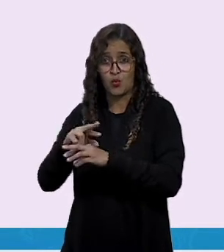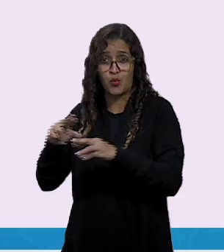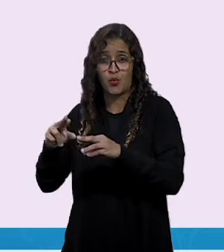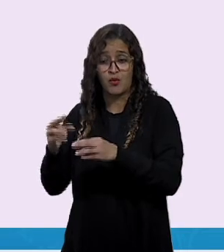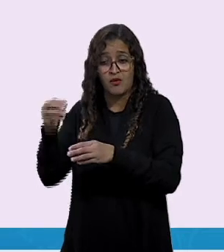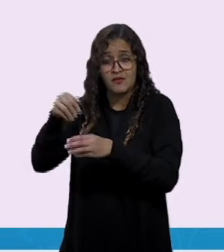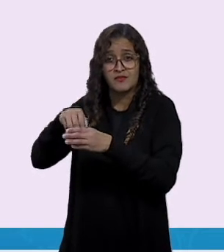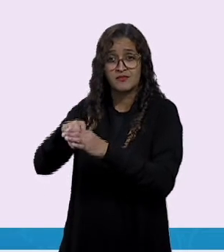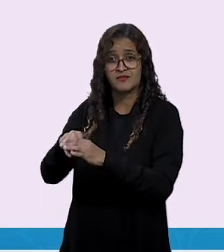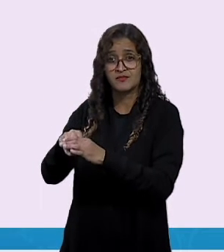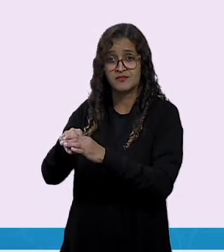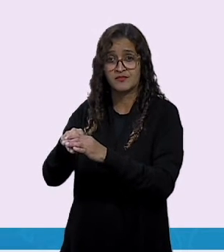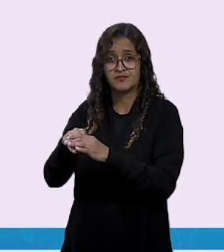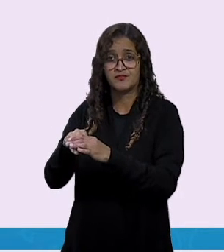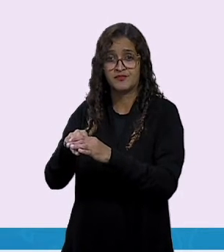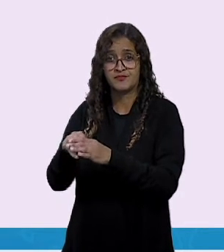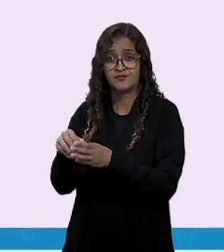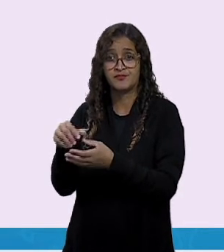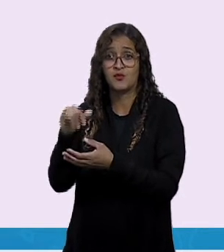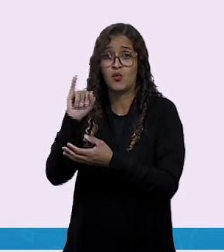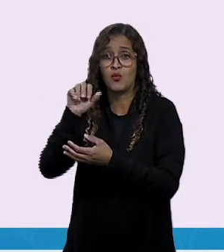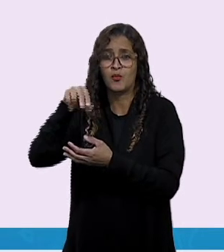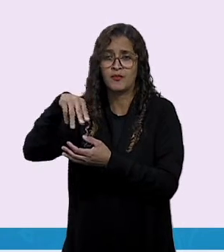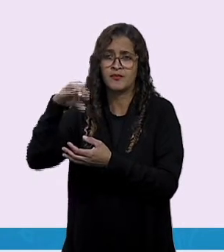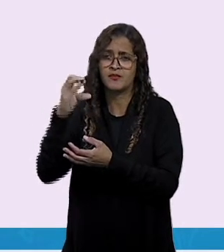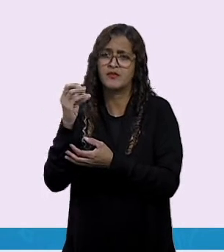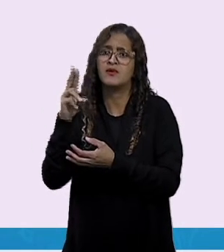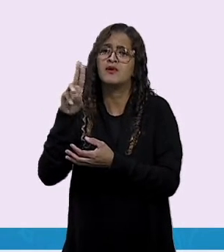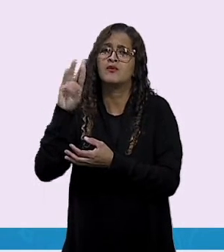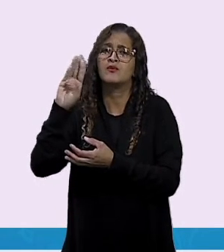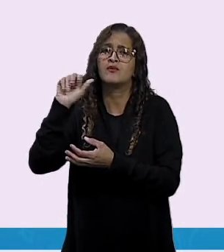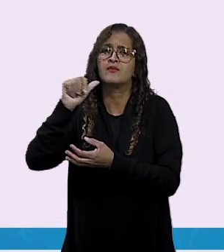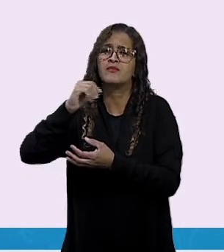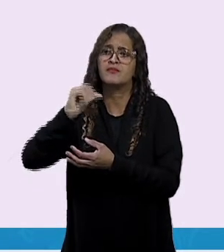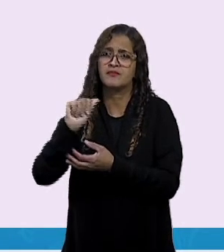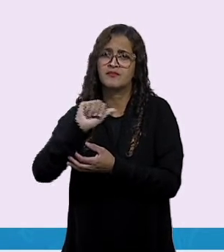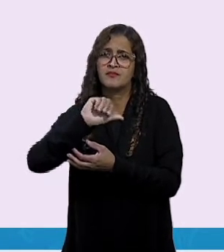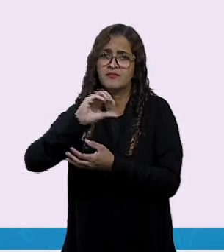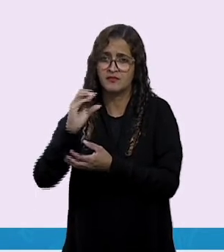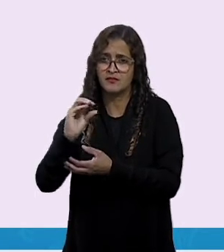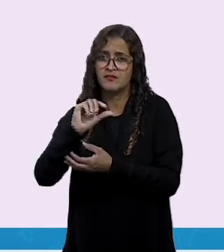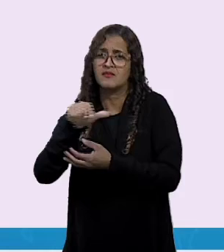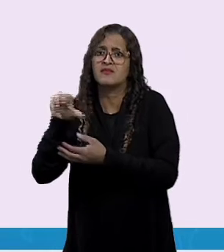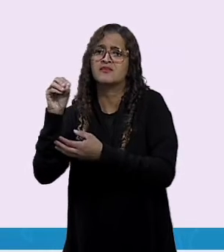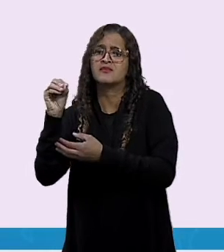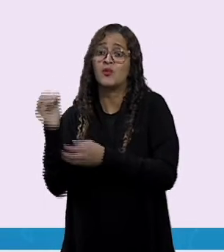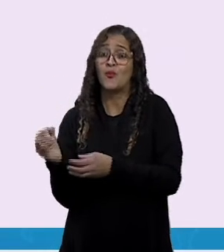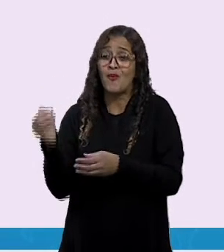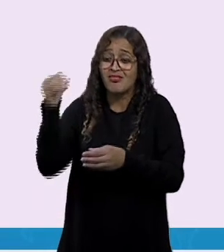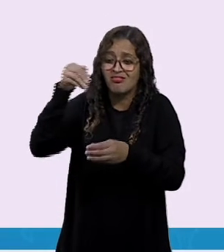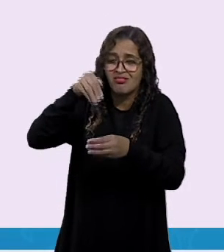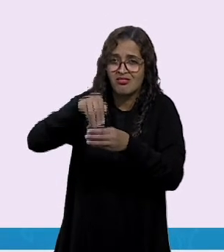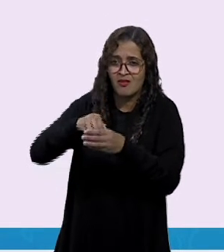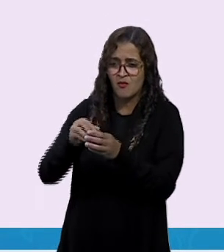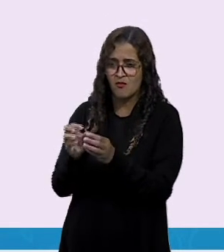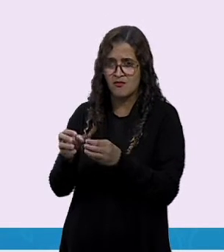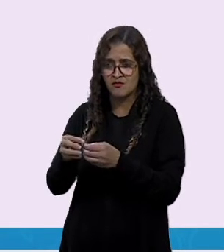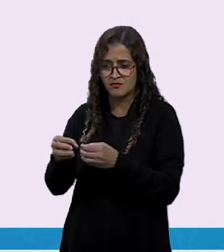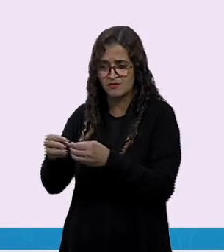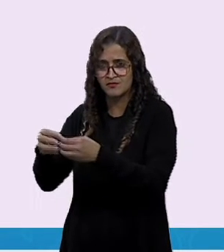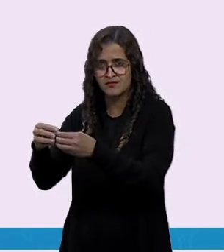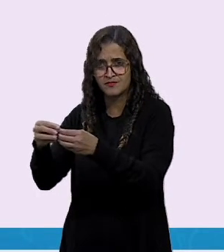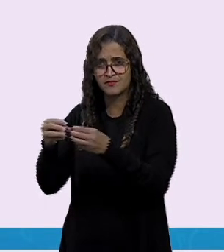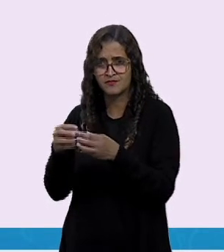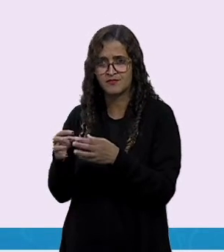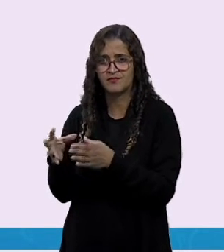dos ovos é chamado de incubação. Então, os animais vivíparos, né, que crescem dentro da barriga da mãe, a